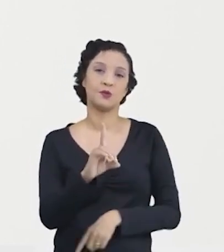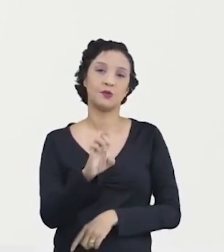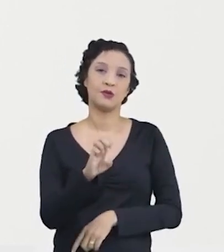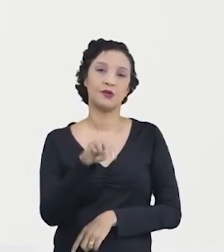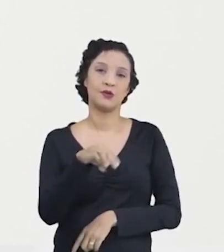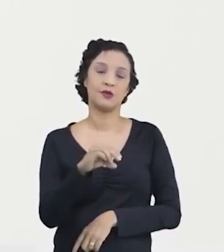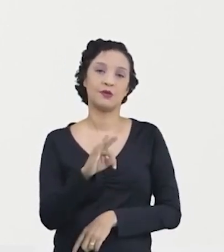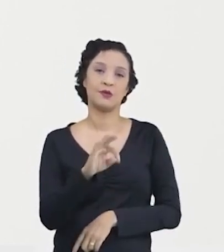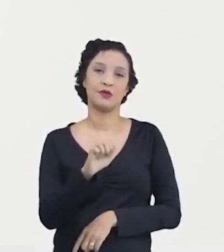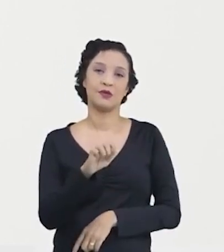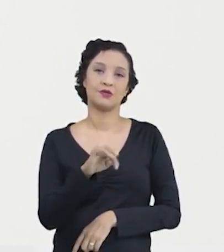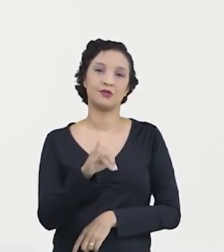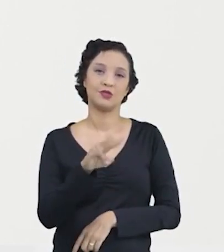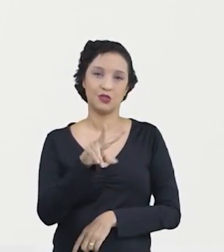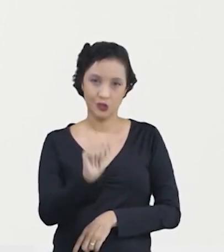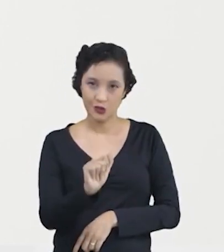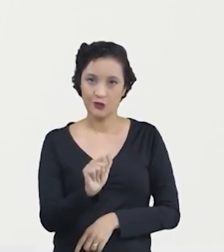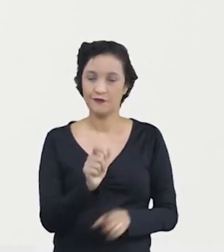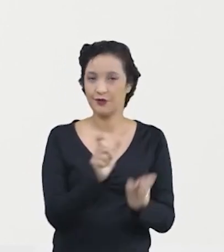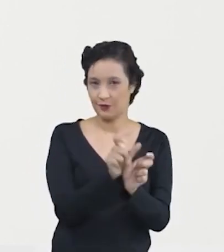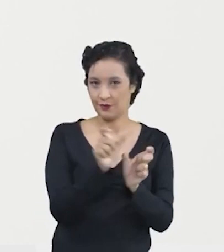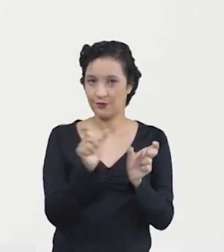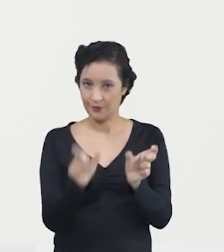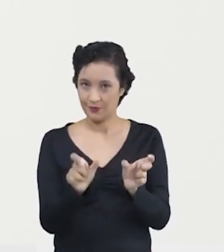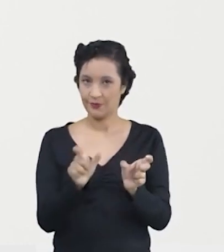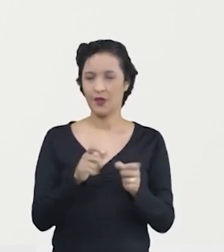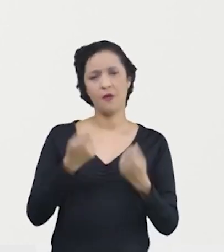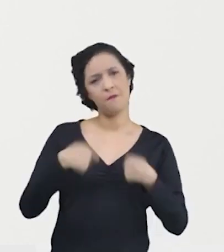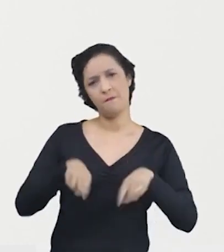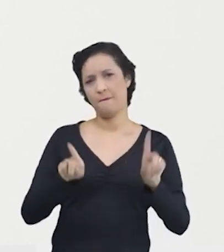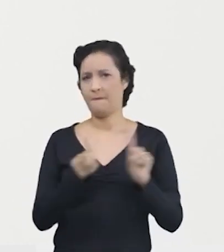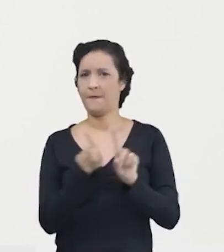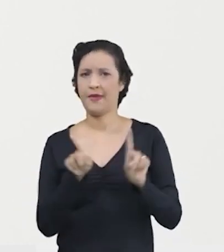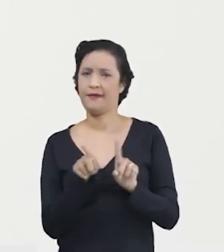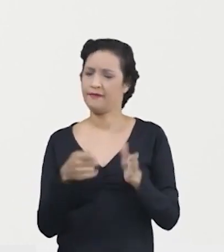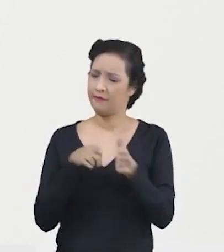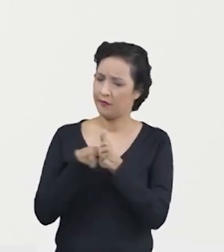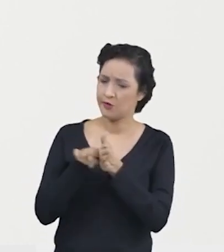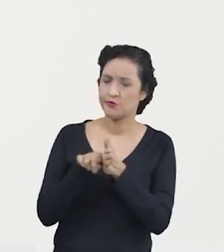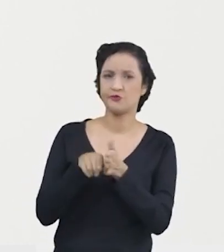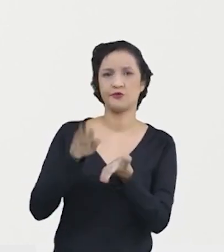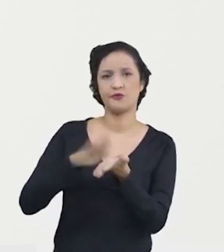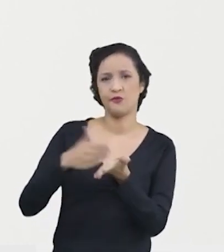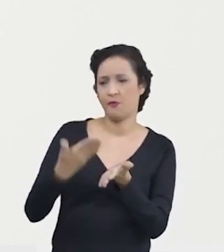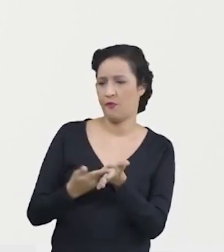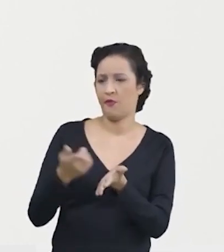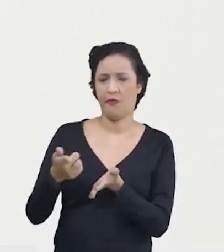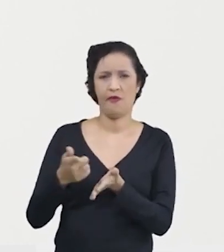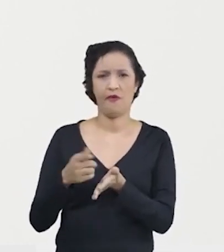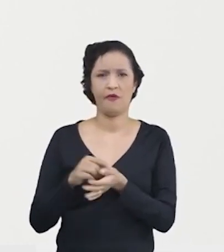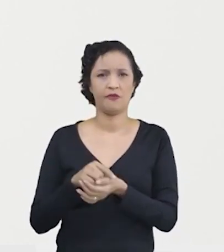não precisa de uma outra interpretação. Logo eu leio, logo eu sei do que se trata.